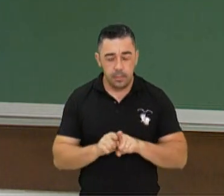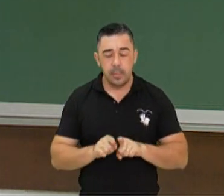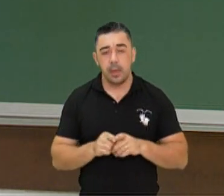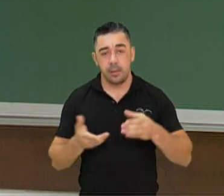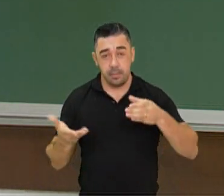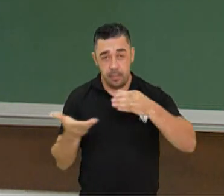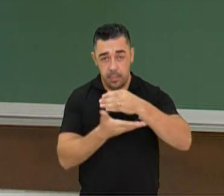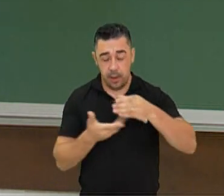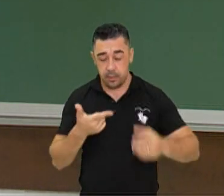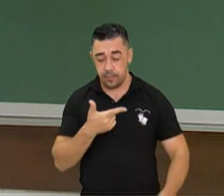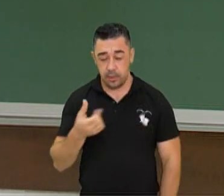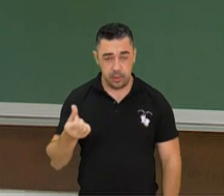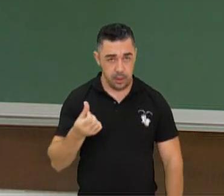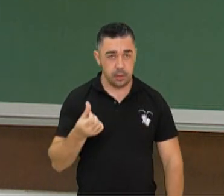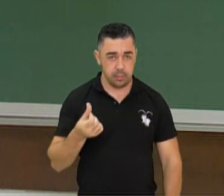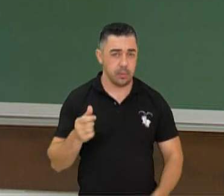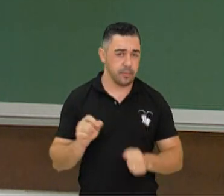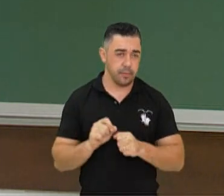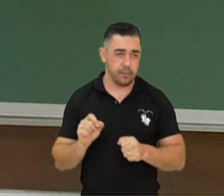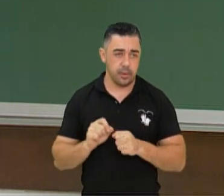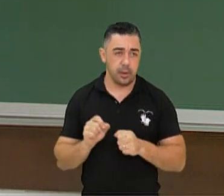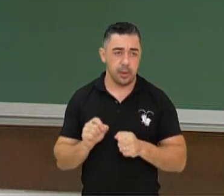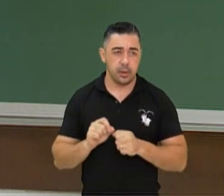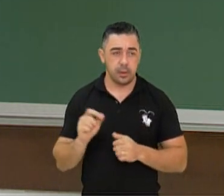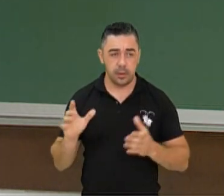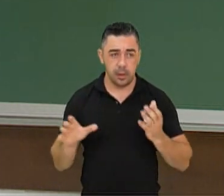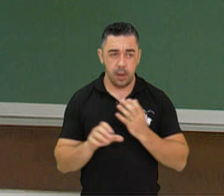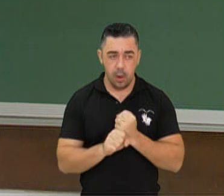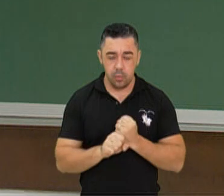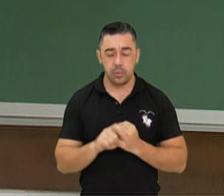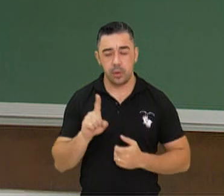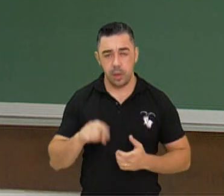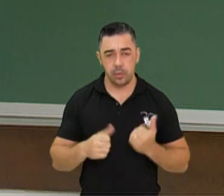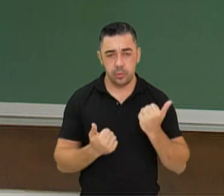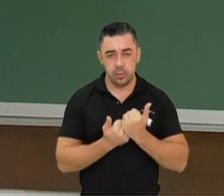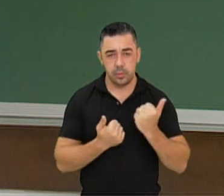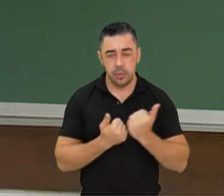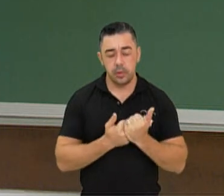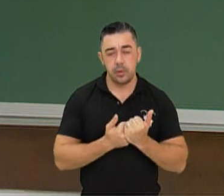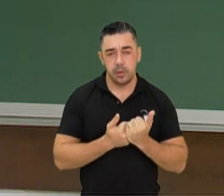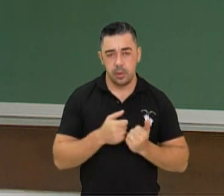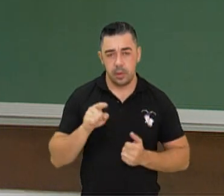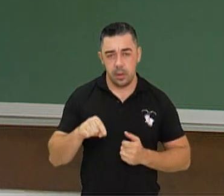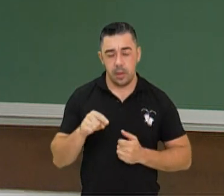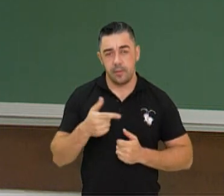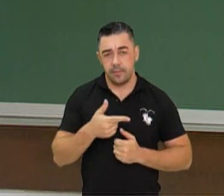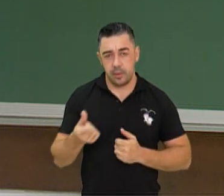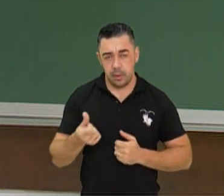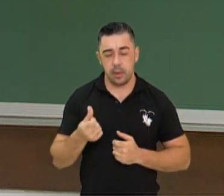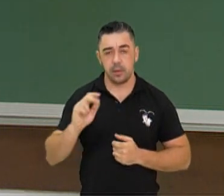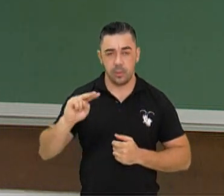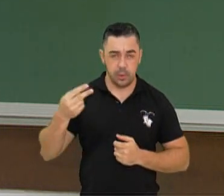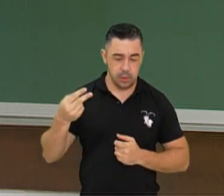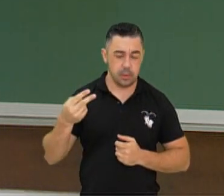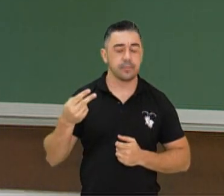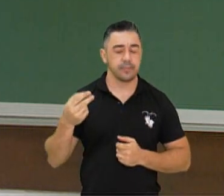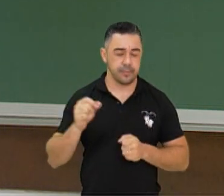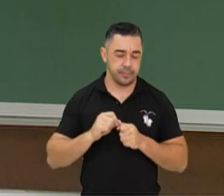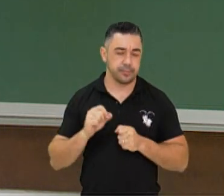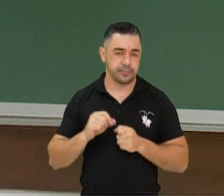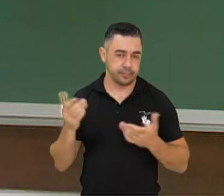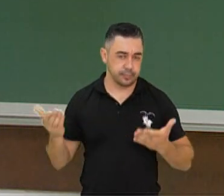a base maior. Calculei a área da base maior, substituindo o valor do raio, que é igual a 26, na